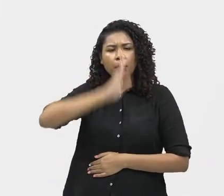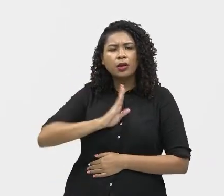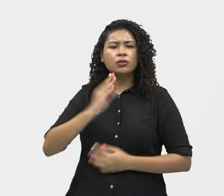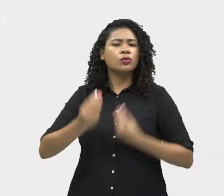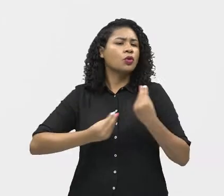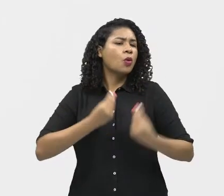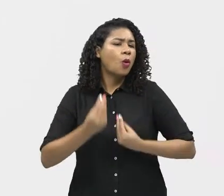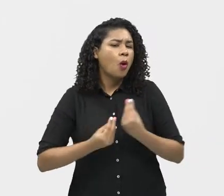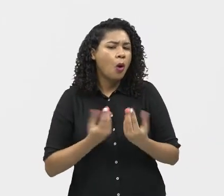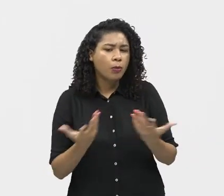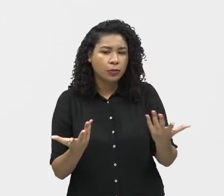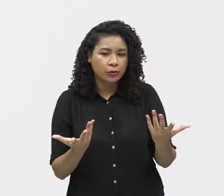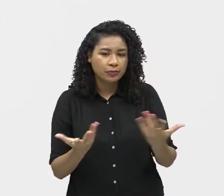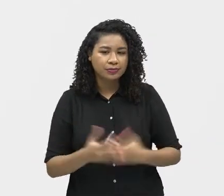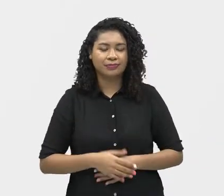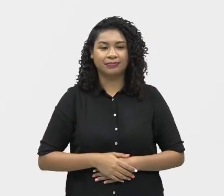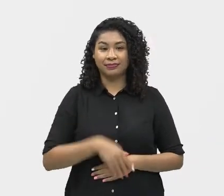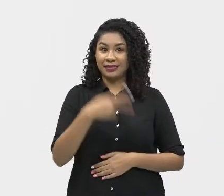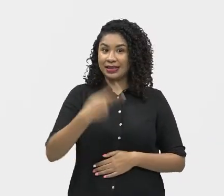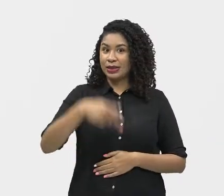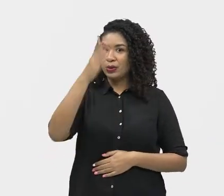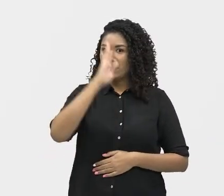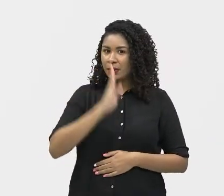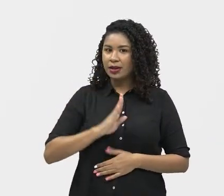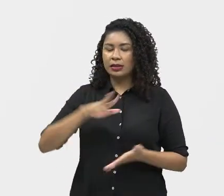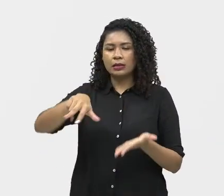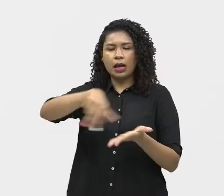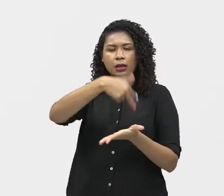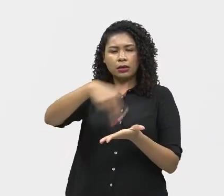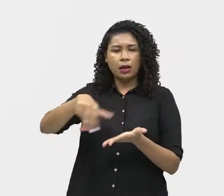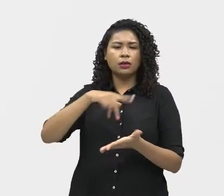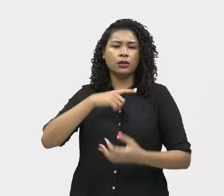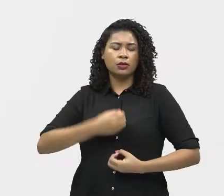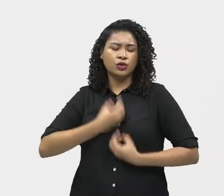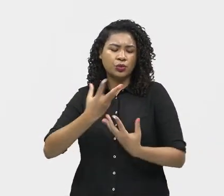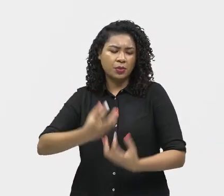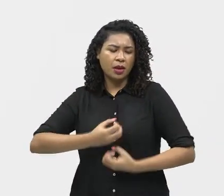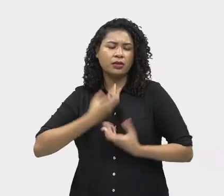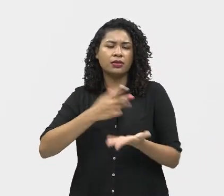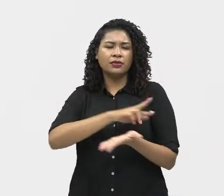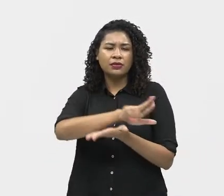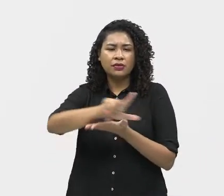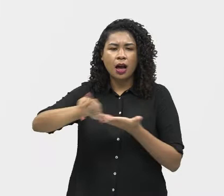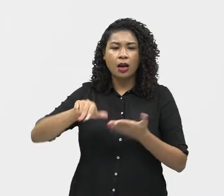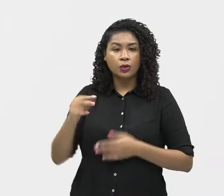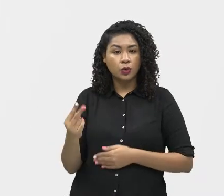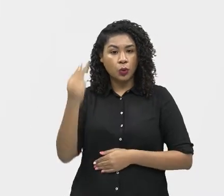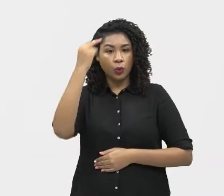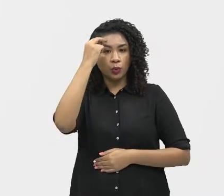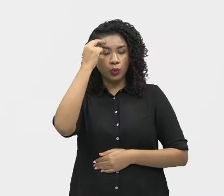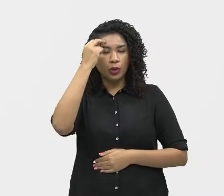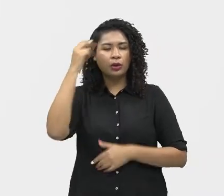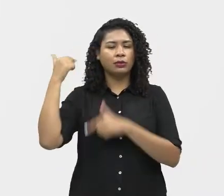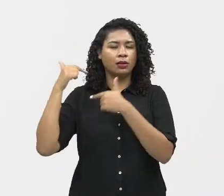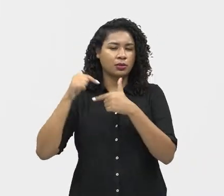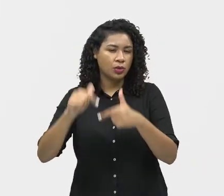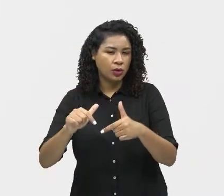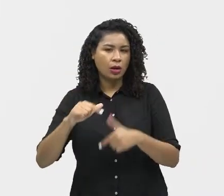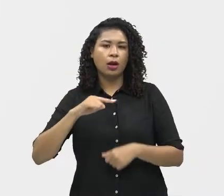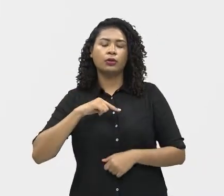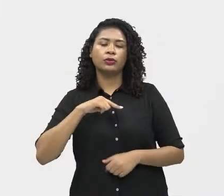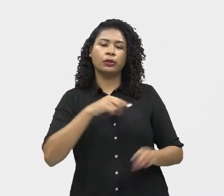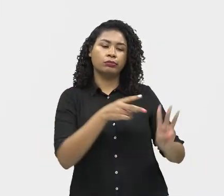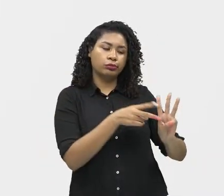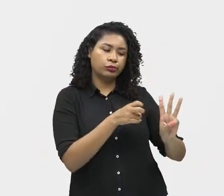Bem, no Brasil, a dança tem muitas expressões na cultura popular, nas danças indígenas